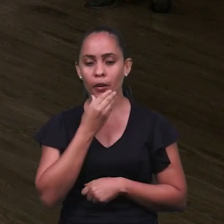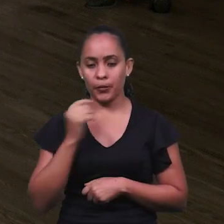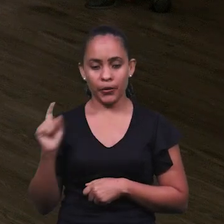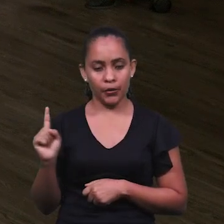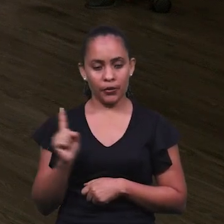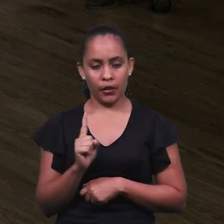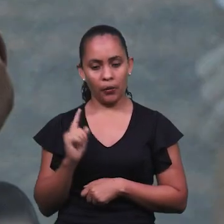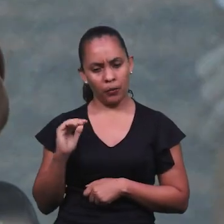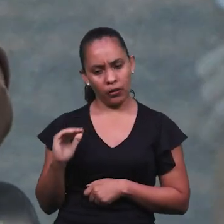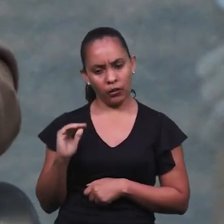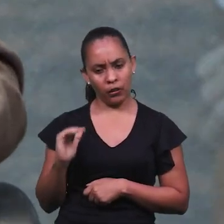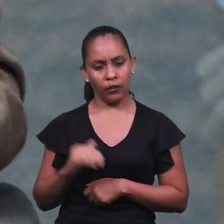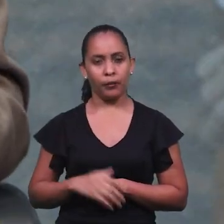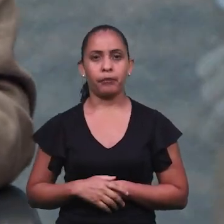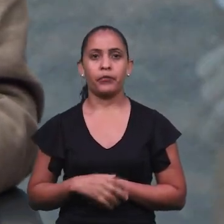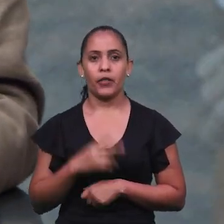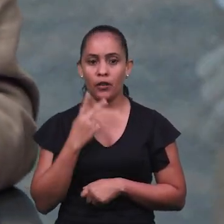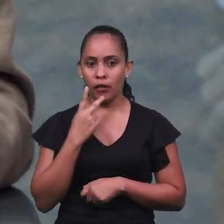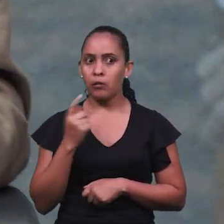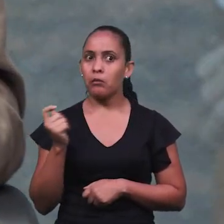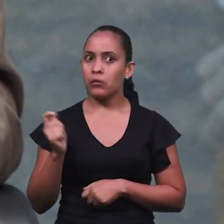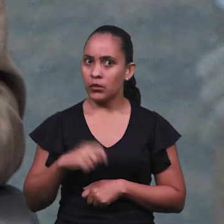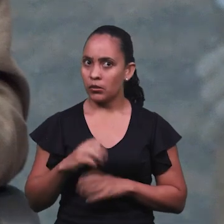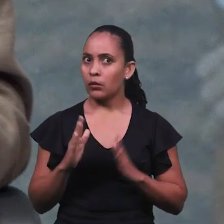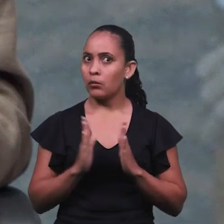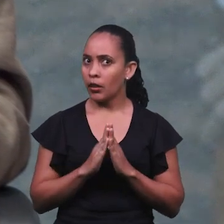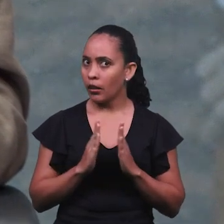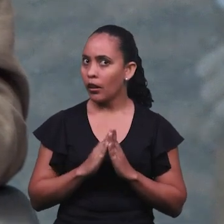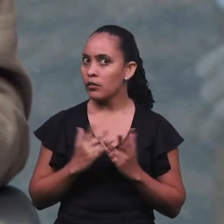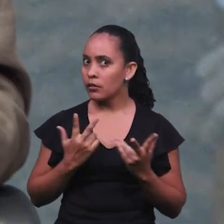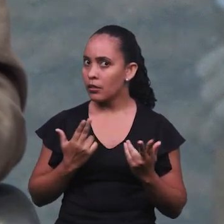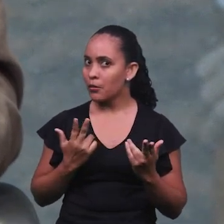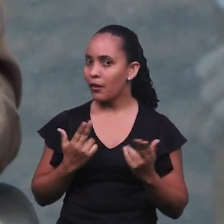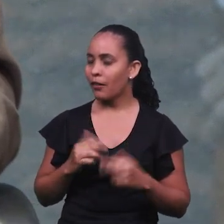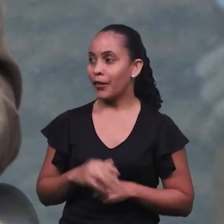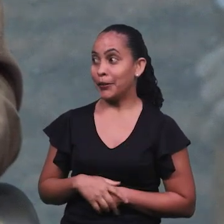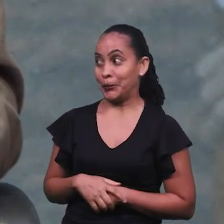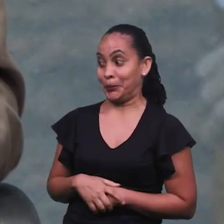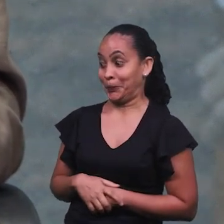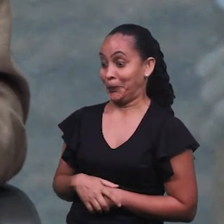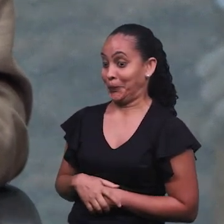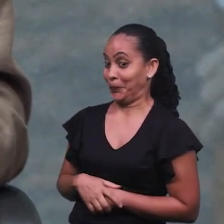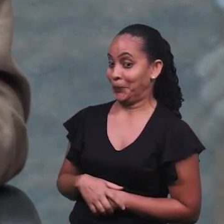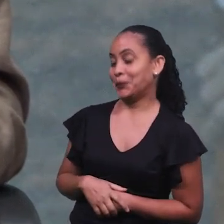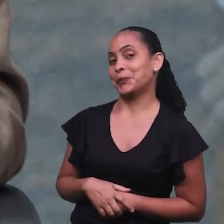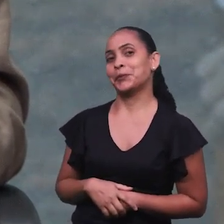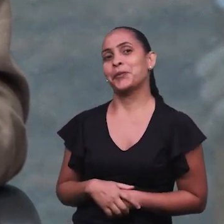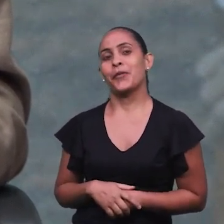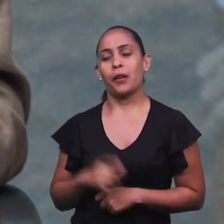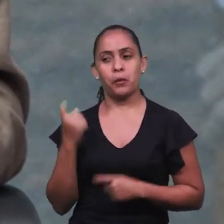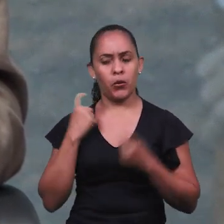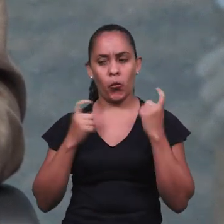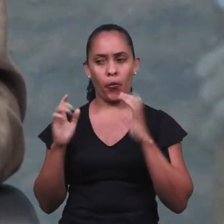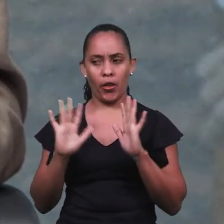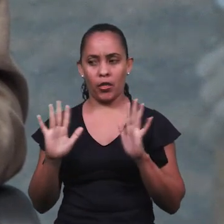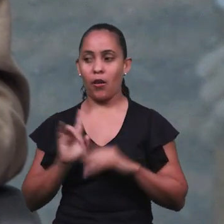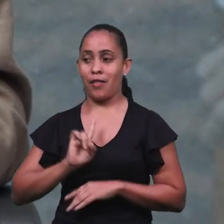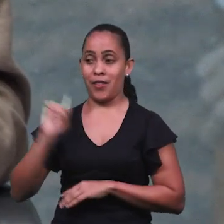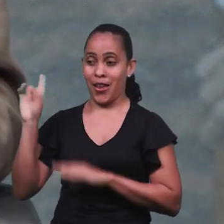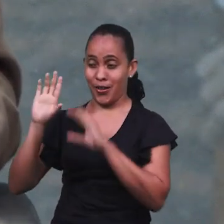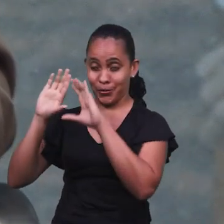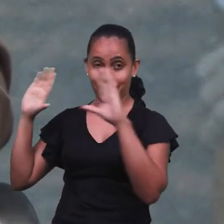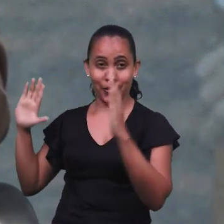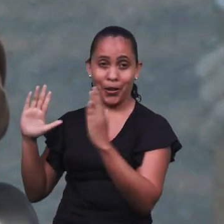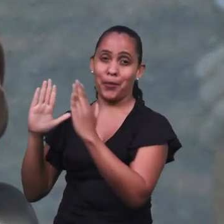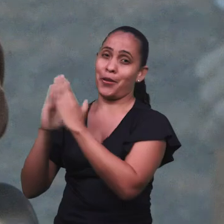com a gente, ainda pequeno, ele olhou e falou, papai, a gente podia ter uma casa dessa, né? Me deixou no aperto. Eu falei, preocupa não, filho. Lá no